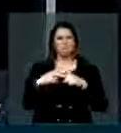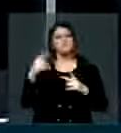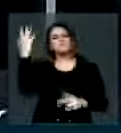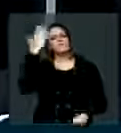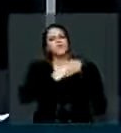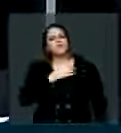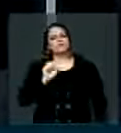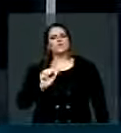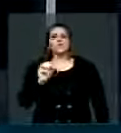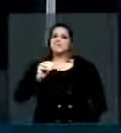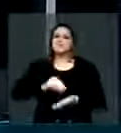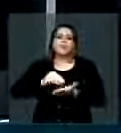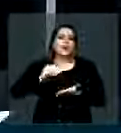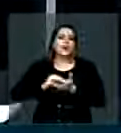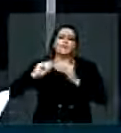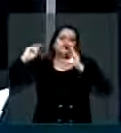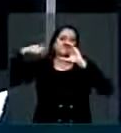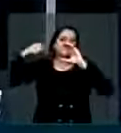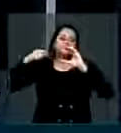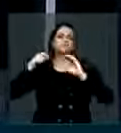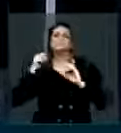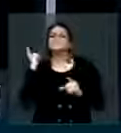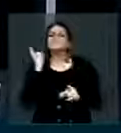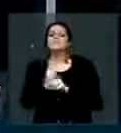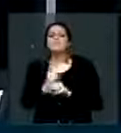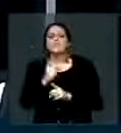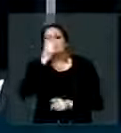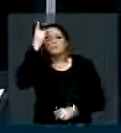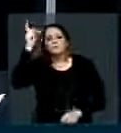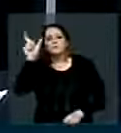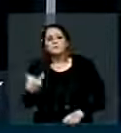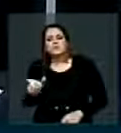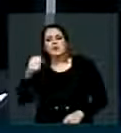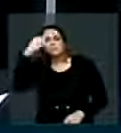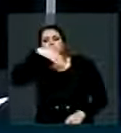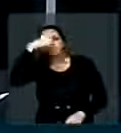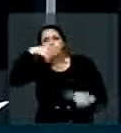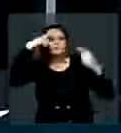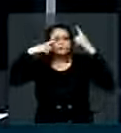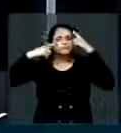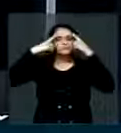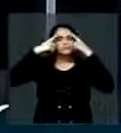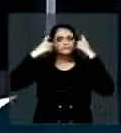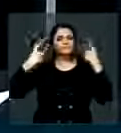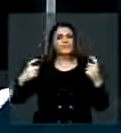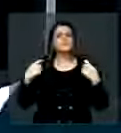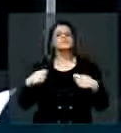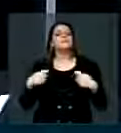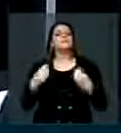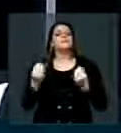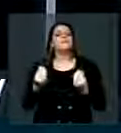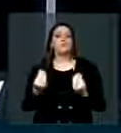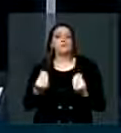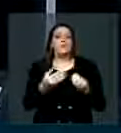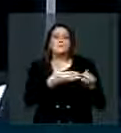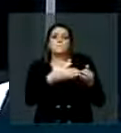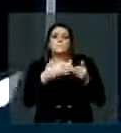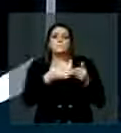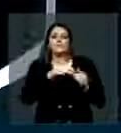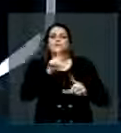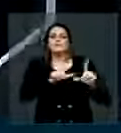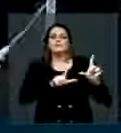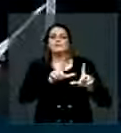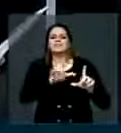disso, a falta de monitoramento. Para identificar os autores da agressão, foi necessário requisitar as imagens da